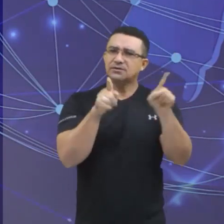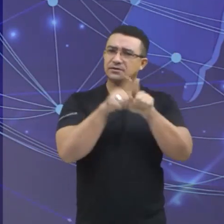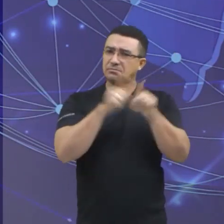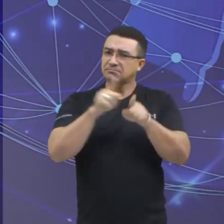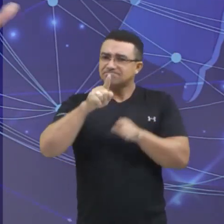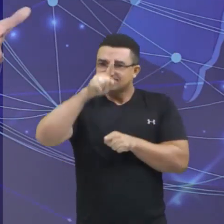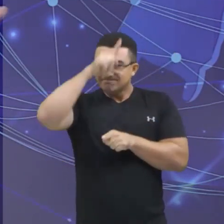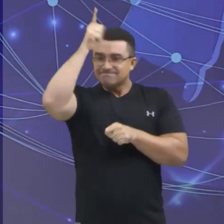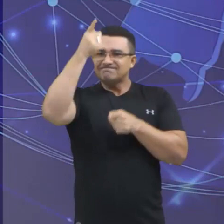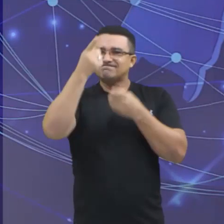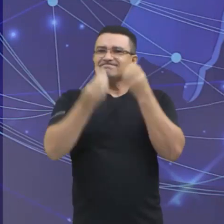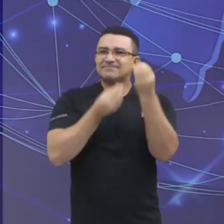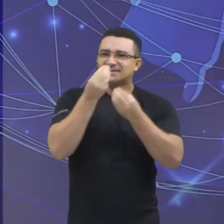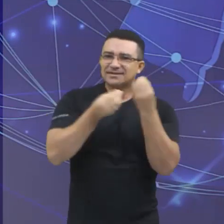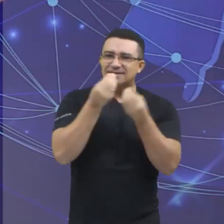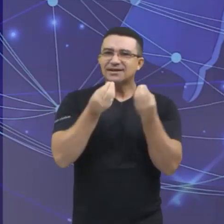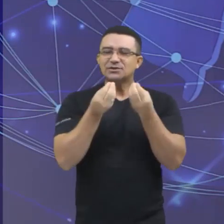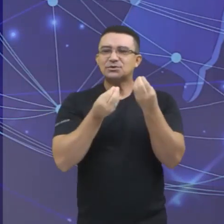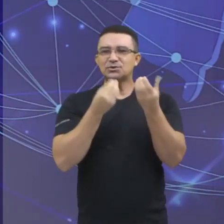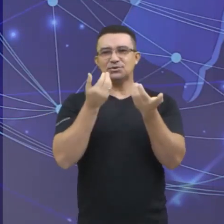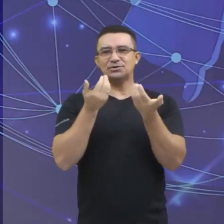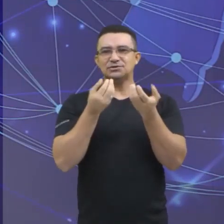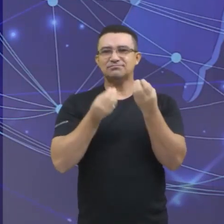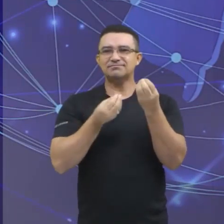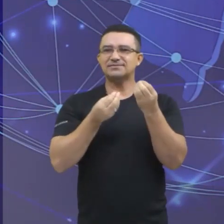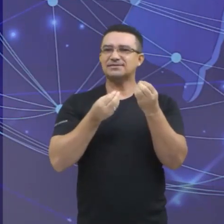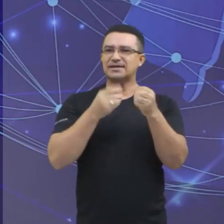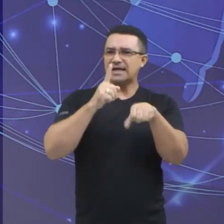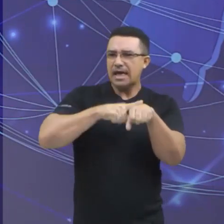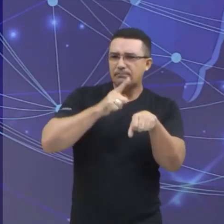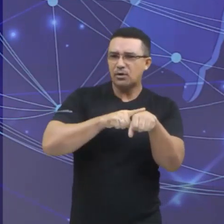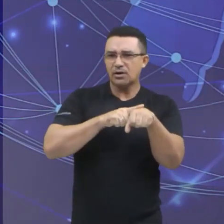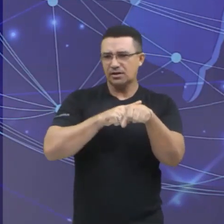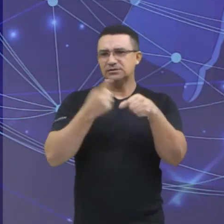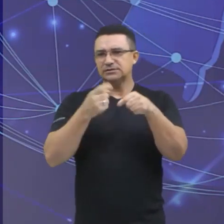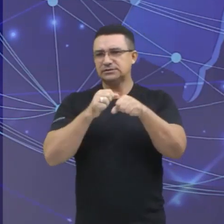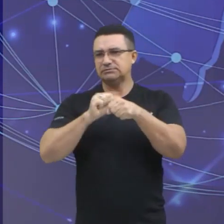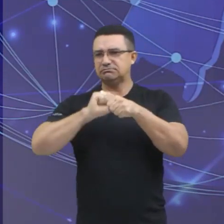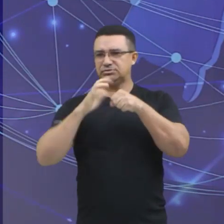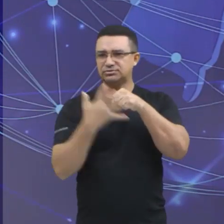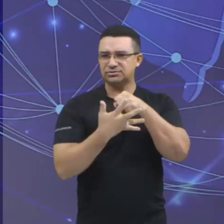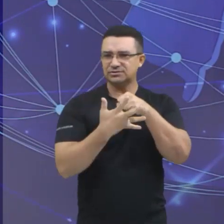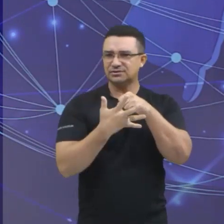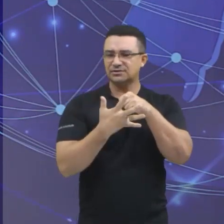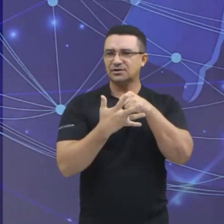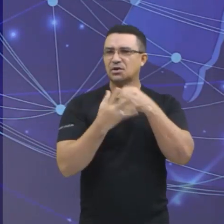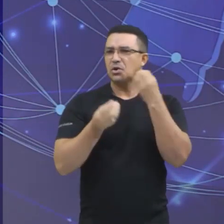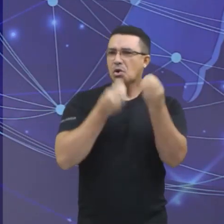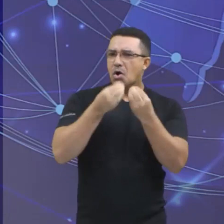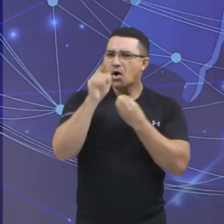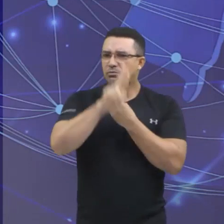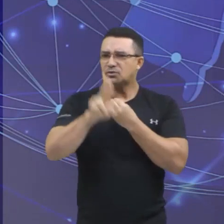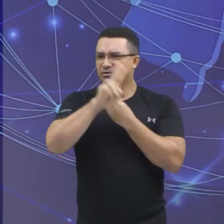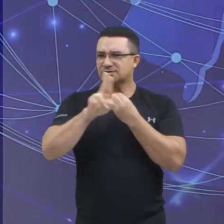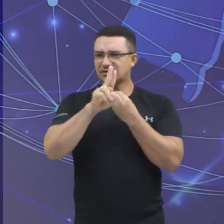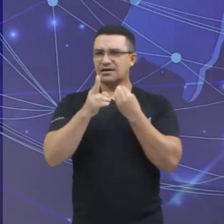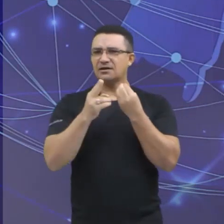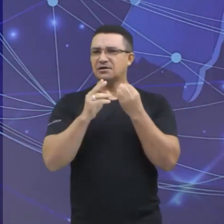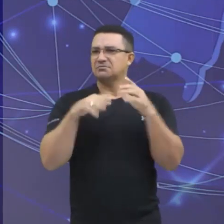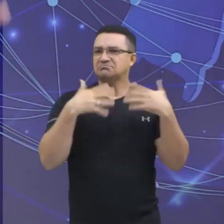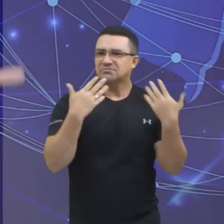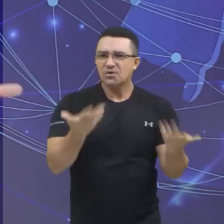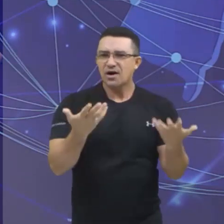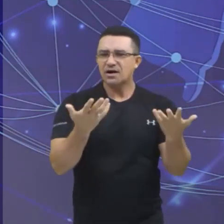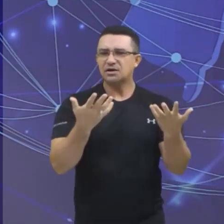criativo dentro desse período de pandemia. Então, quais seriam, de forma bastante objetiva, quais seriam